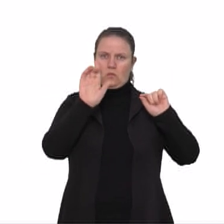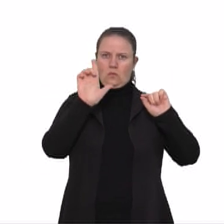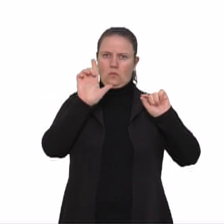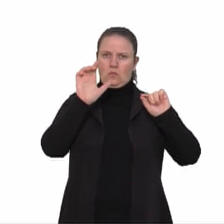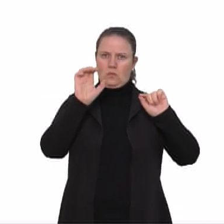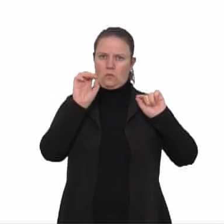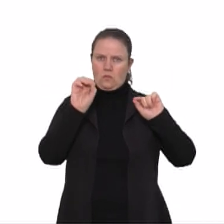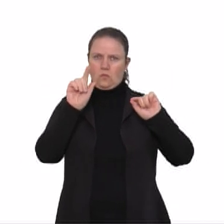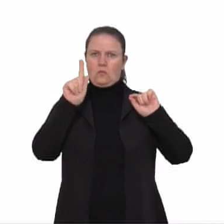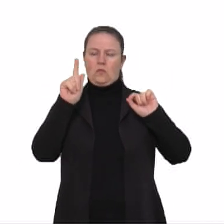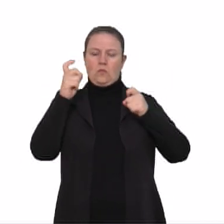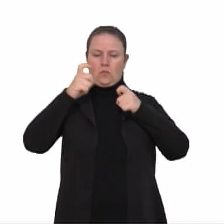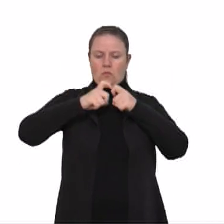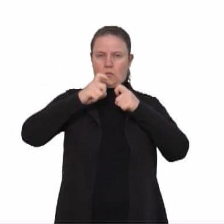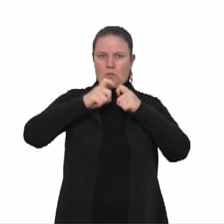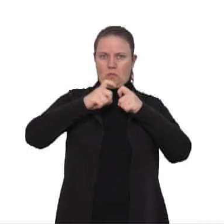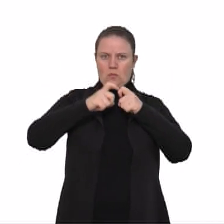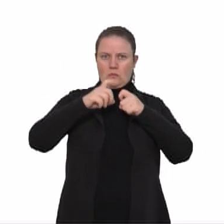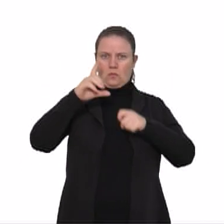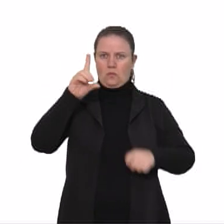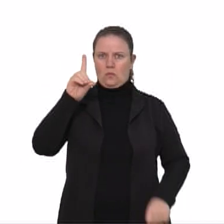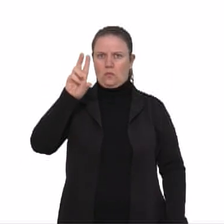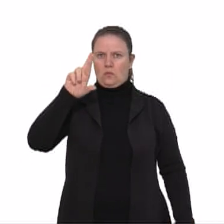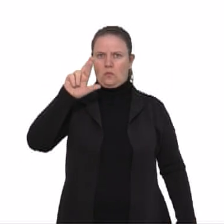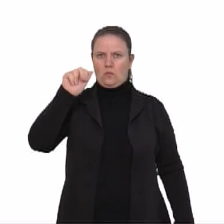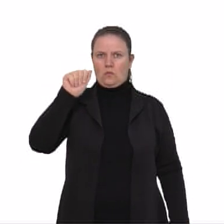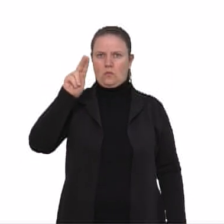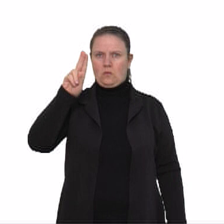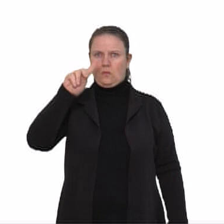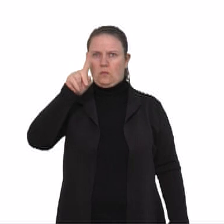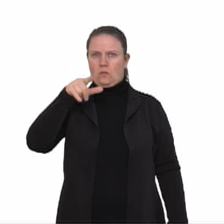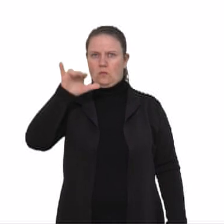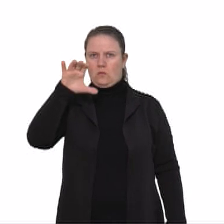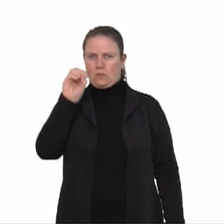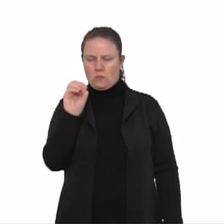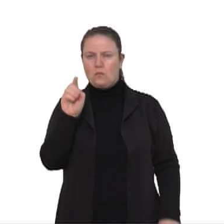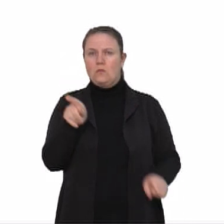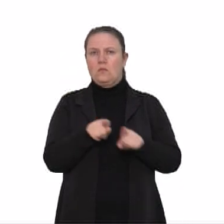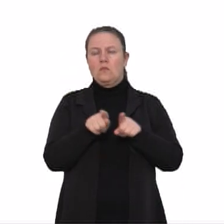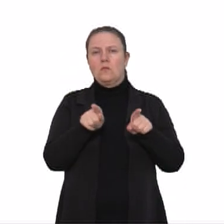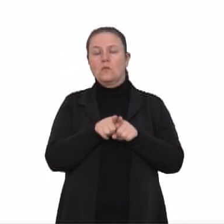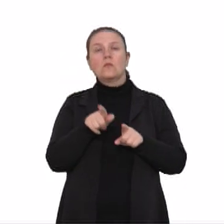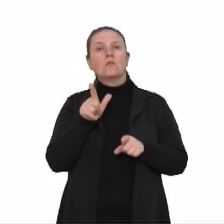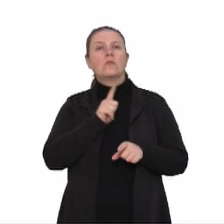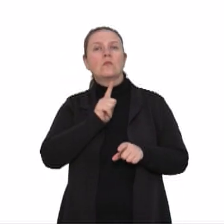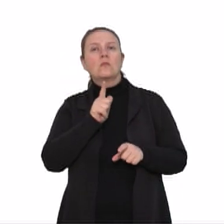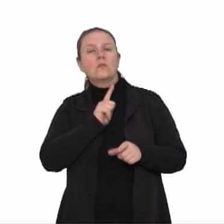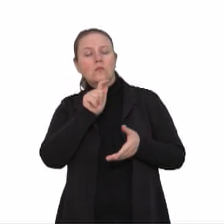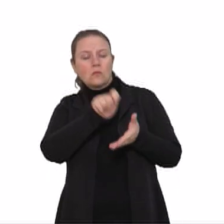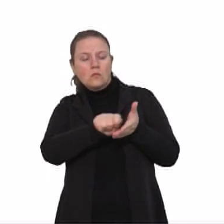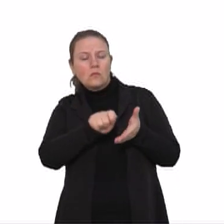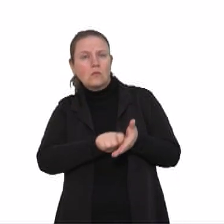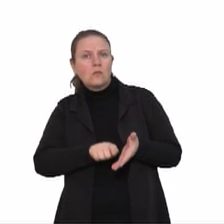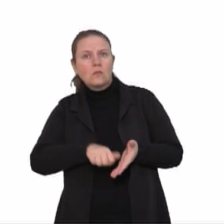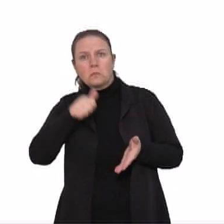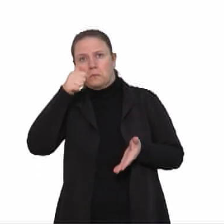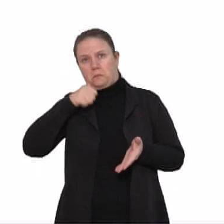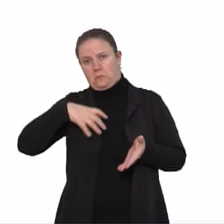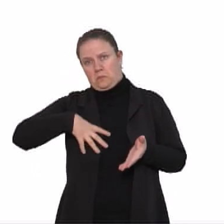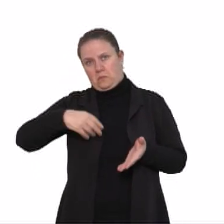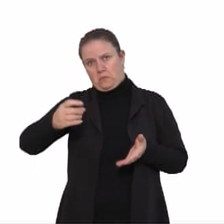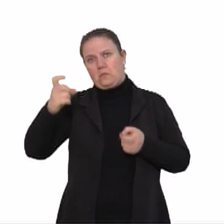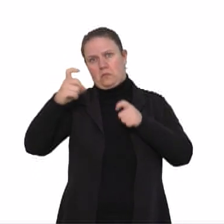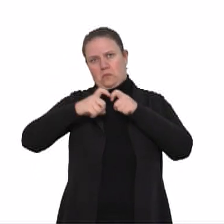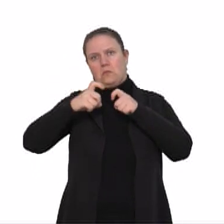Drauzio Varella, que tem aqui a informação embaixo, e como eu falei, ele foi escrito pela filha do Dr.